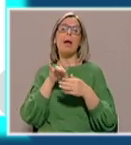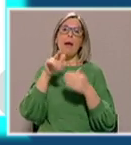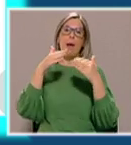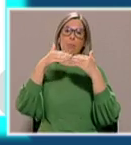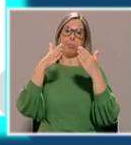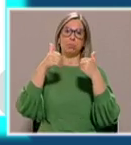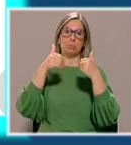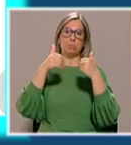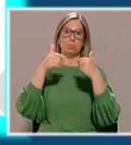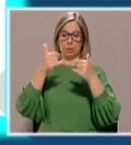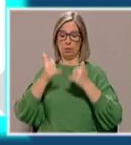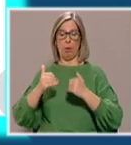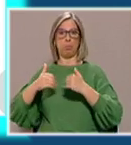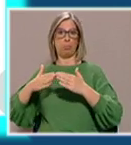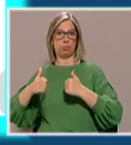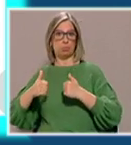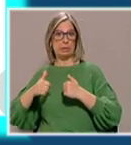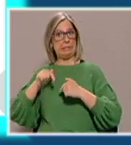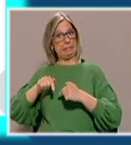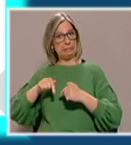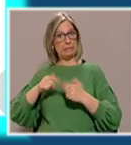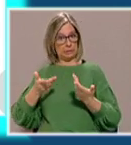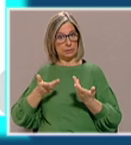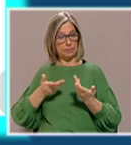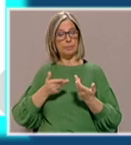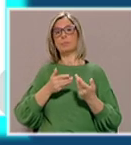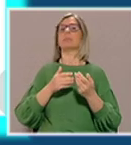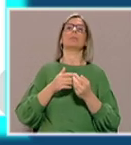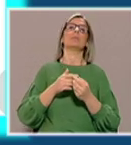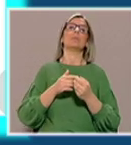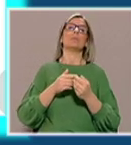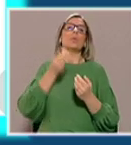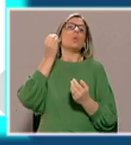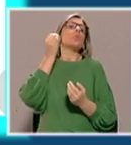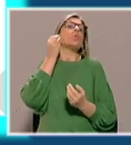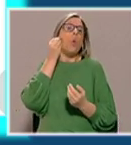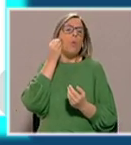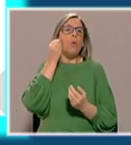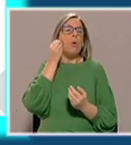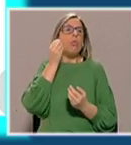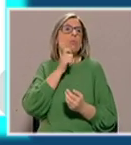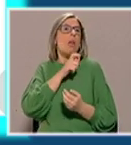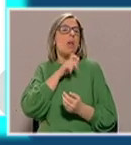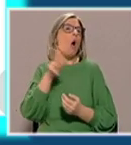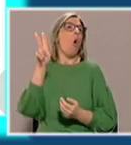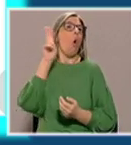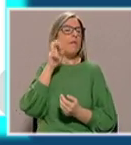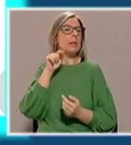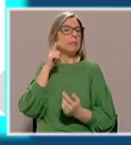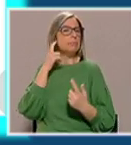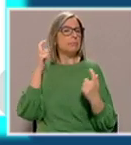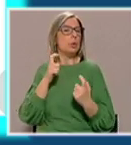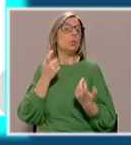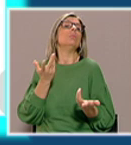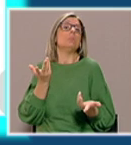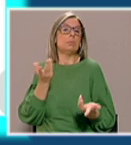fecho das válvulas e não à contração. Como é que consegue-se ver então ou ouvir este ruído? Com o